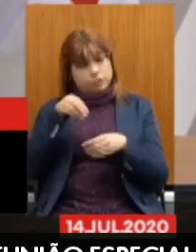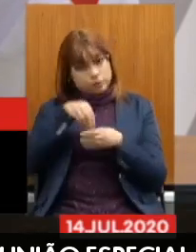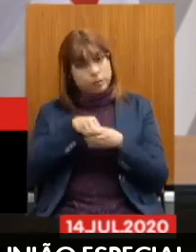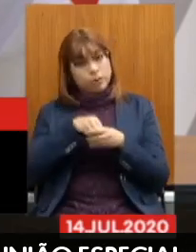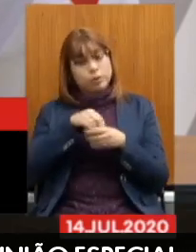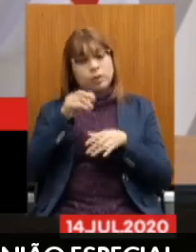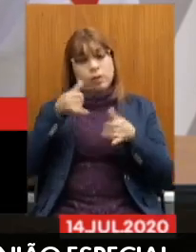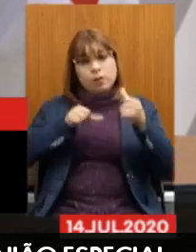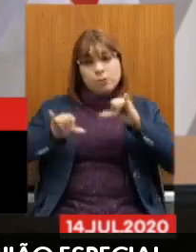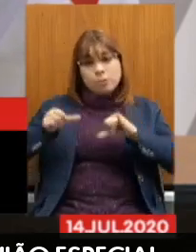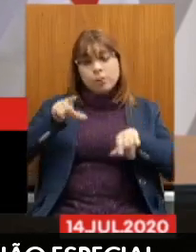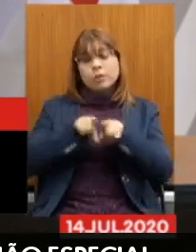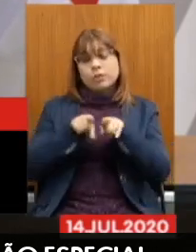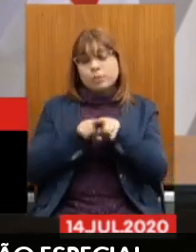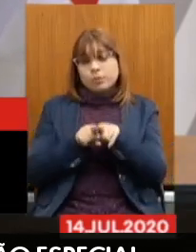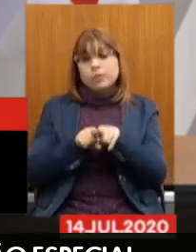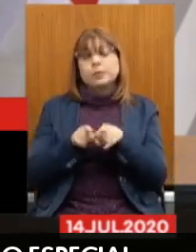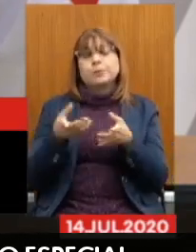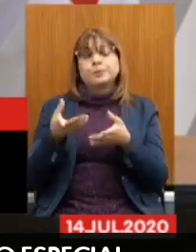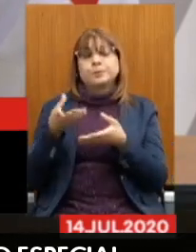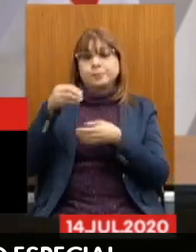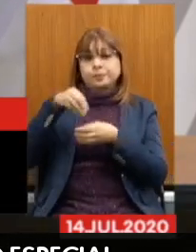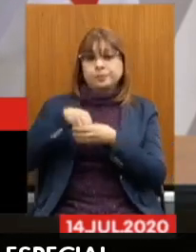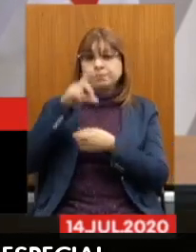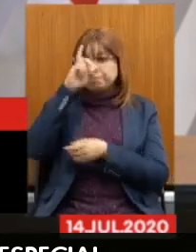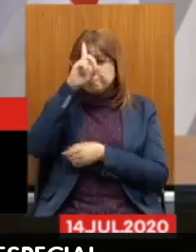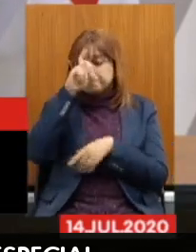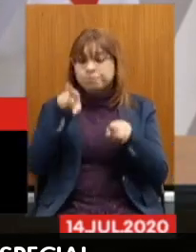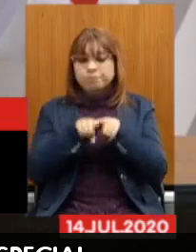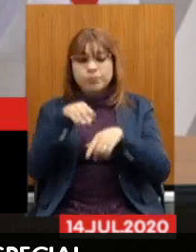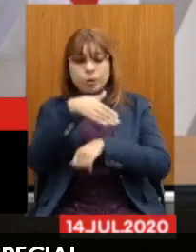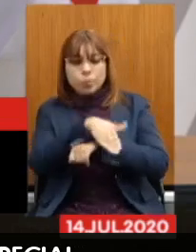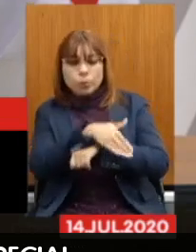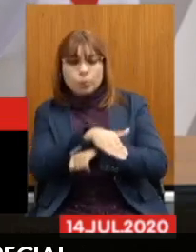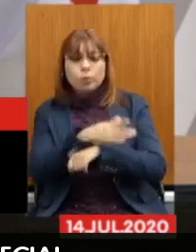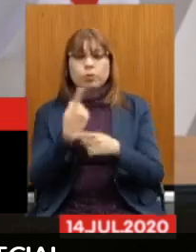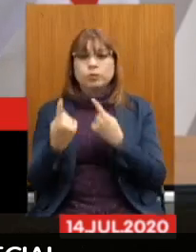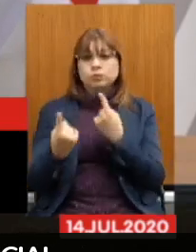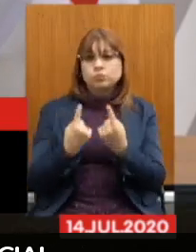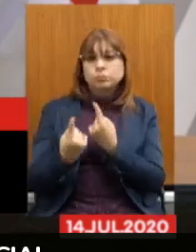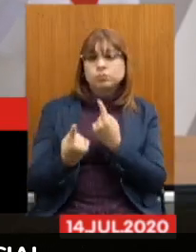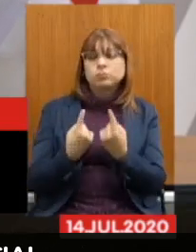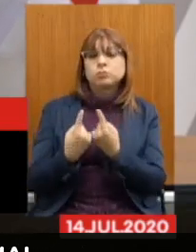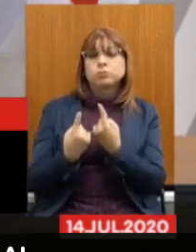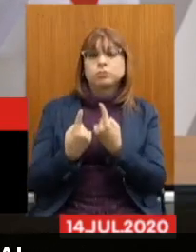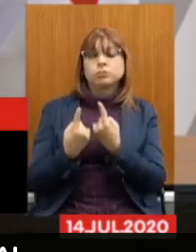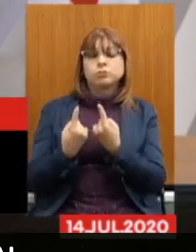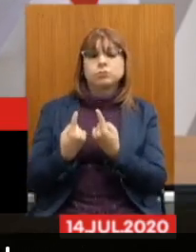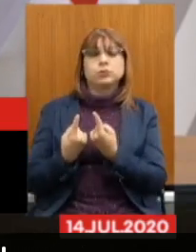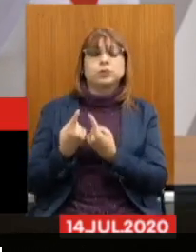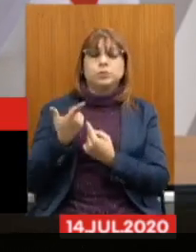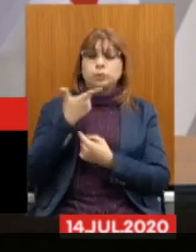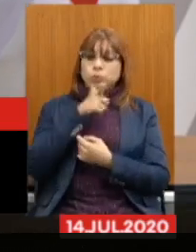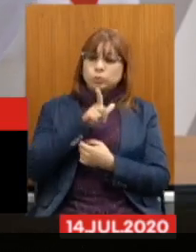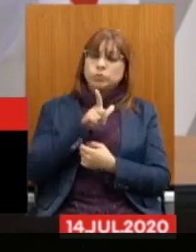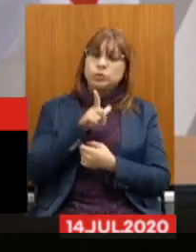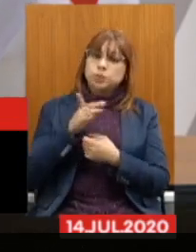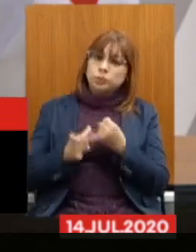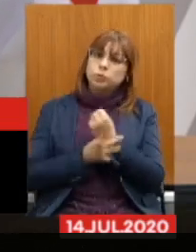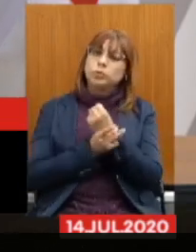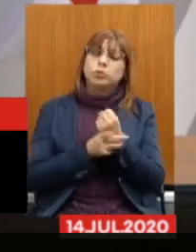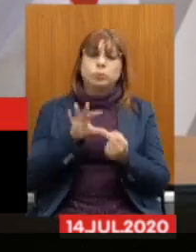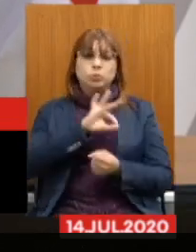laboratórios, com toda a equipe da saúde, nas ruas e estradas, trazendo segurança policial e de trânsito,